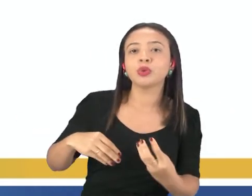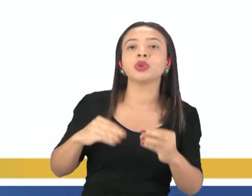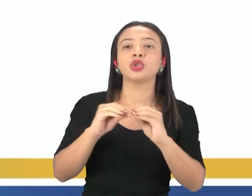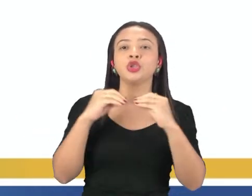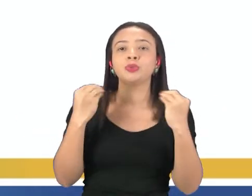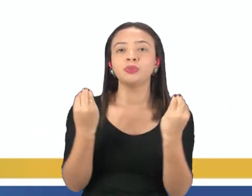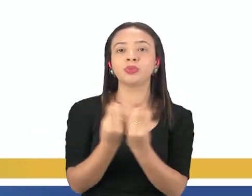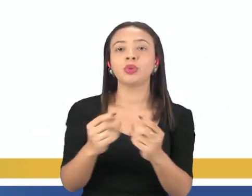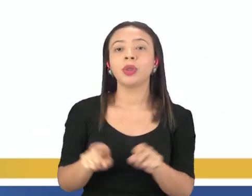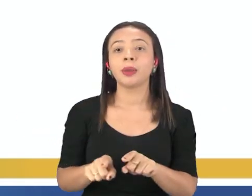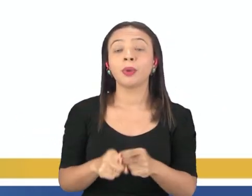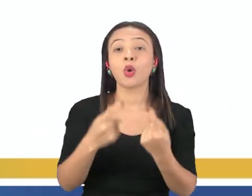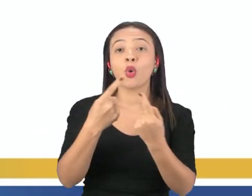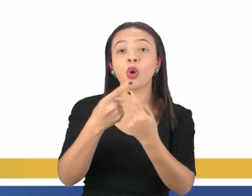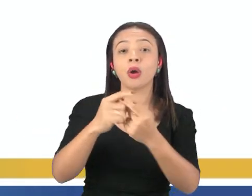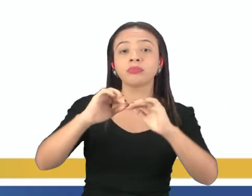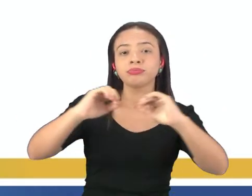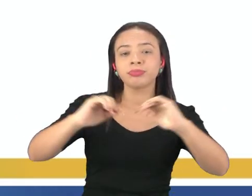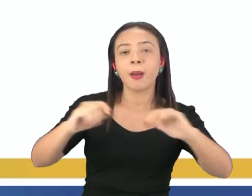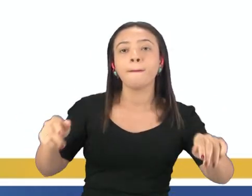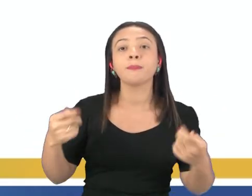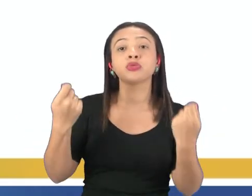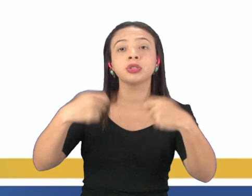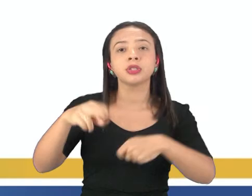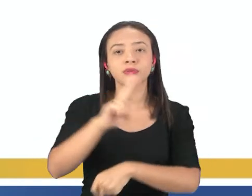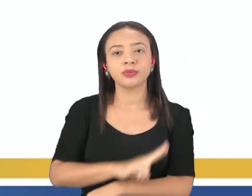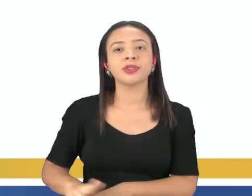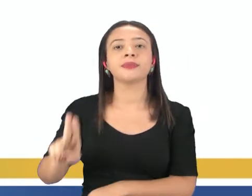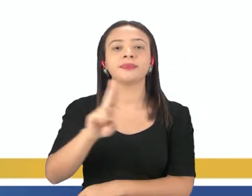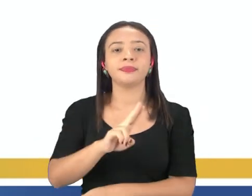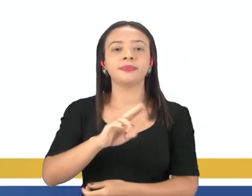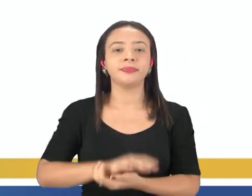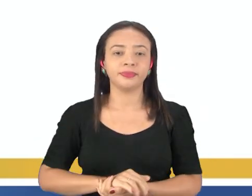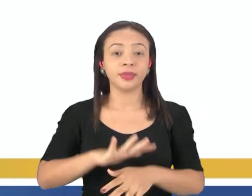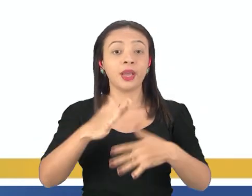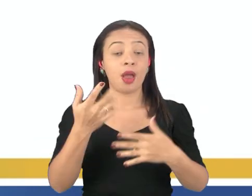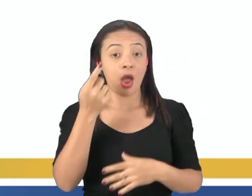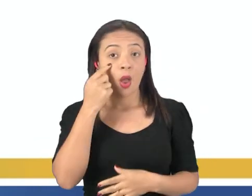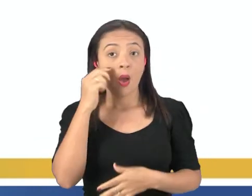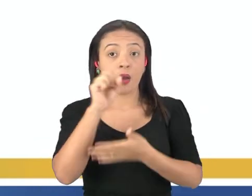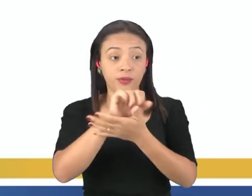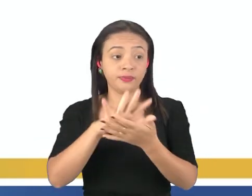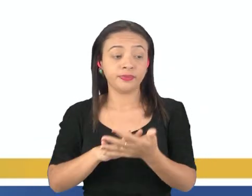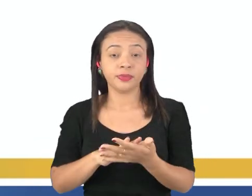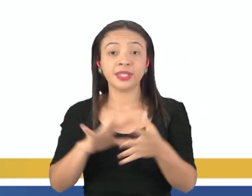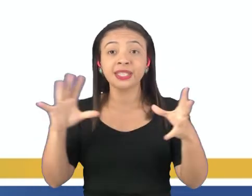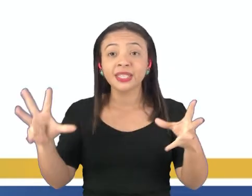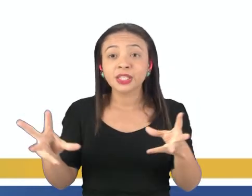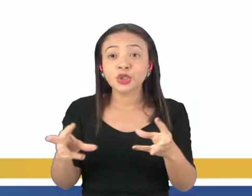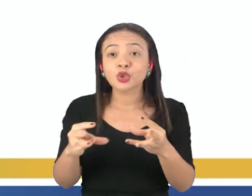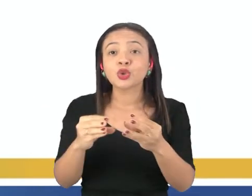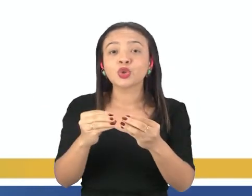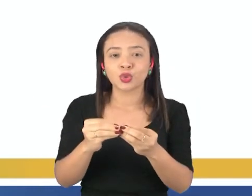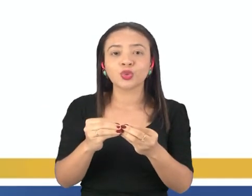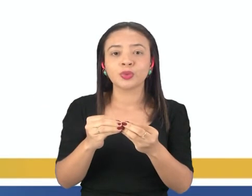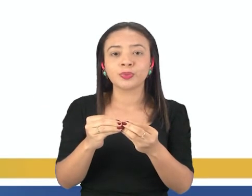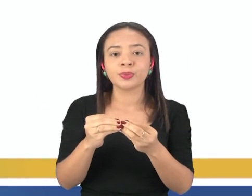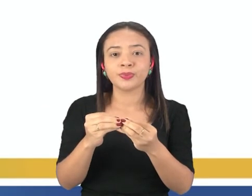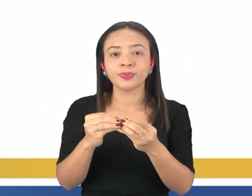de separação que podem ser utilizados. Vamos ver agora um exercitando que resume um pouquinho de tudo isso que eu falei para